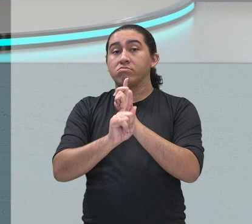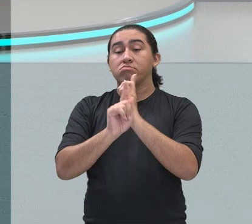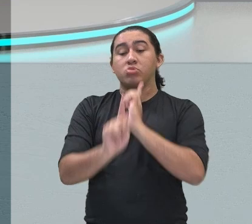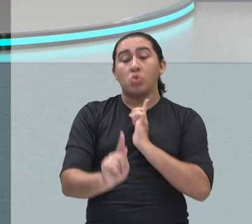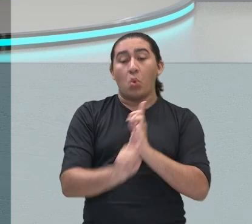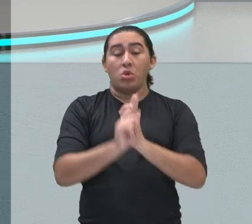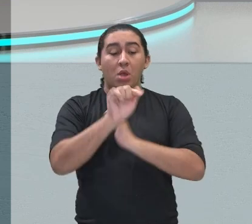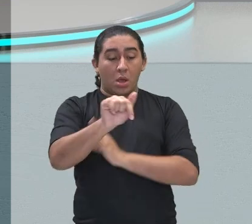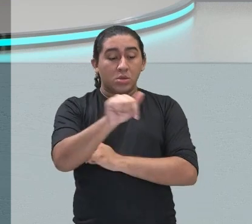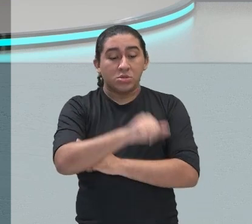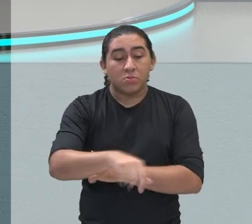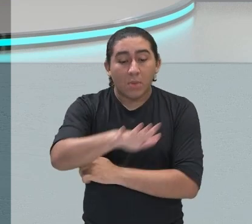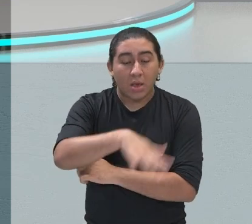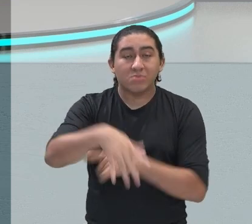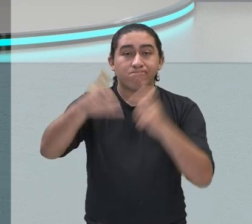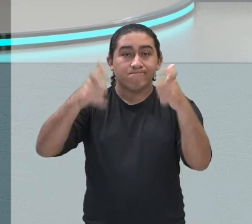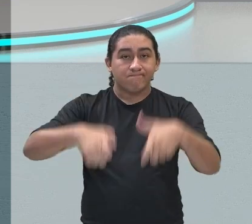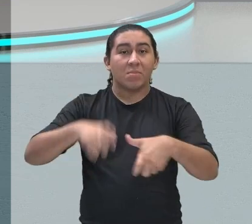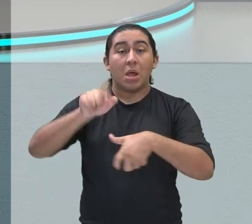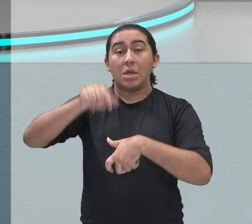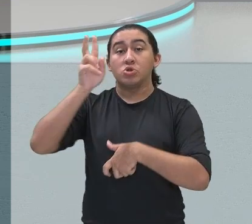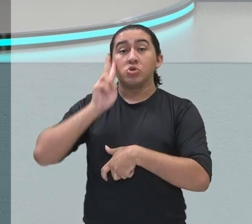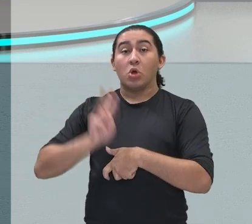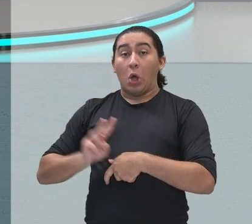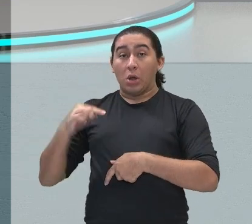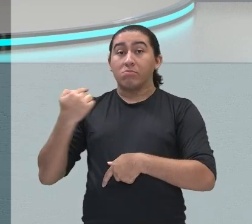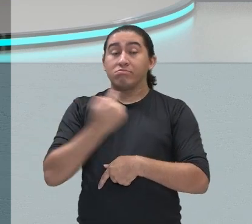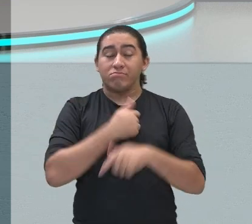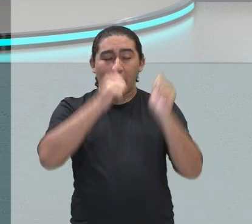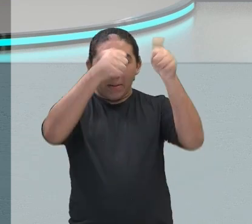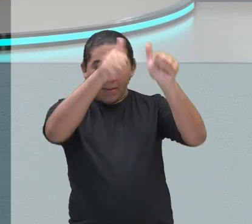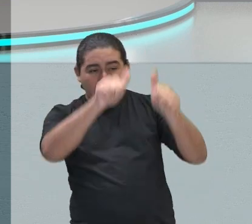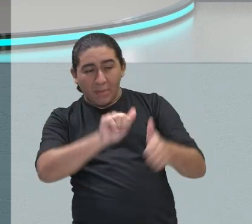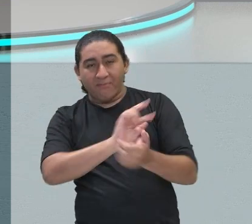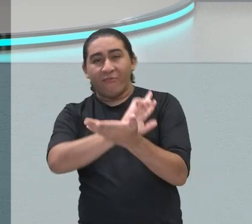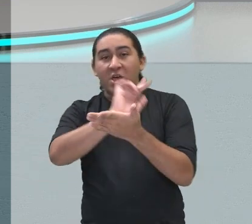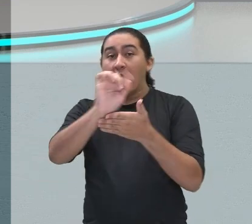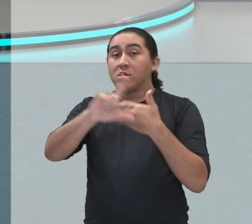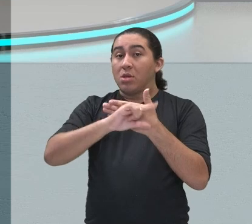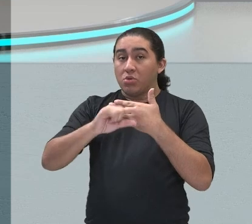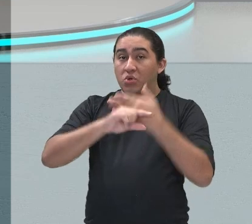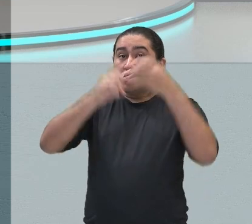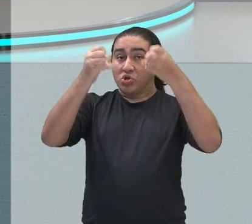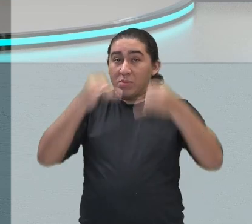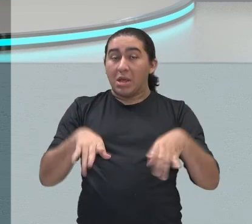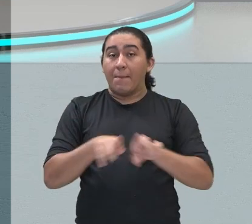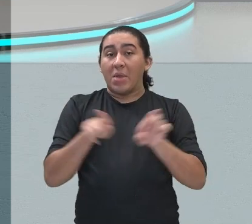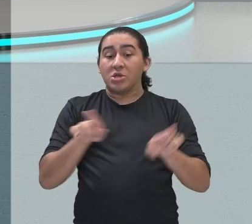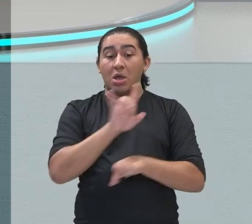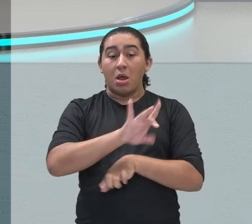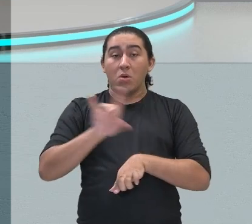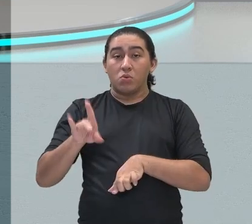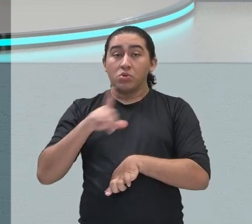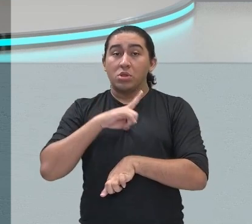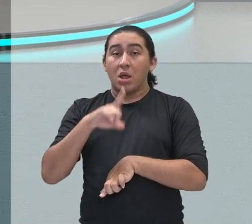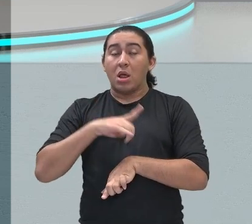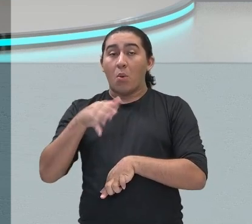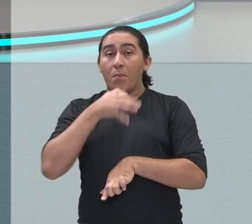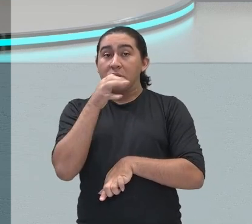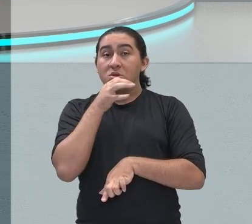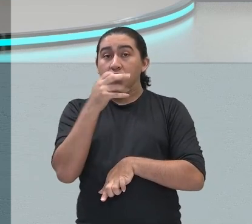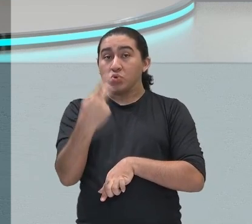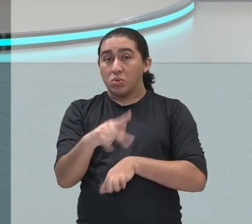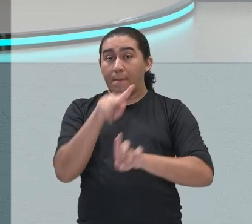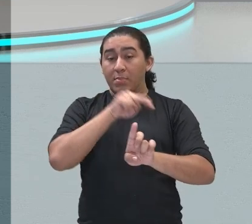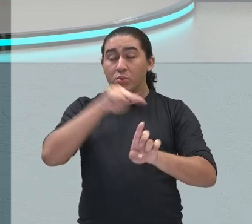encontrado aqui. Essa história que é vista por vários autores, cada um com o seu jeito próprio de